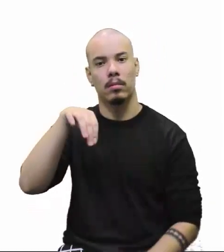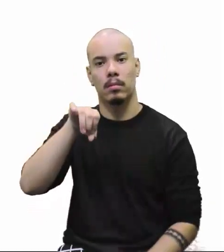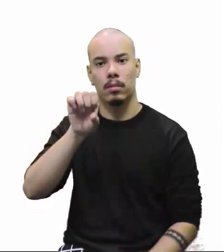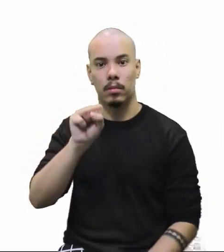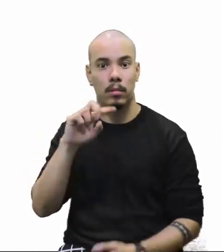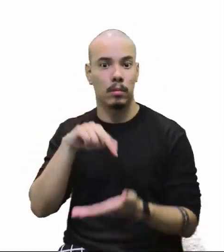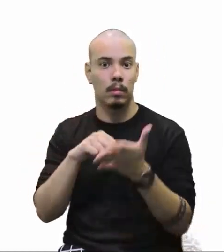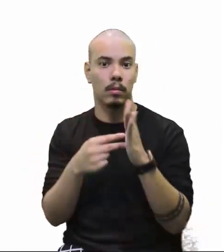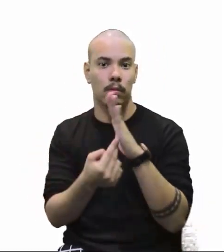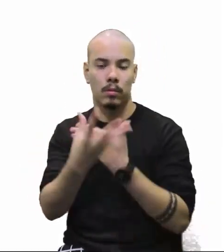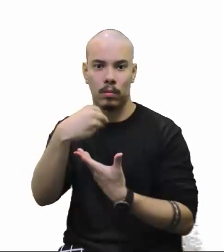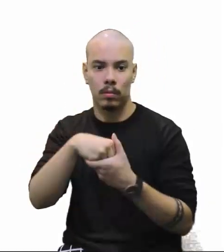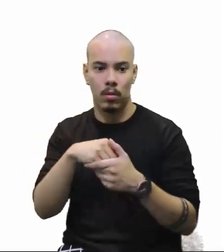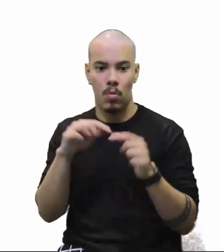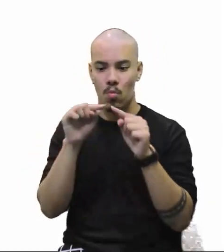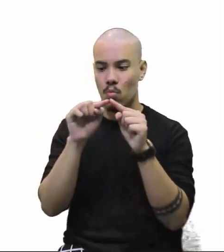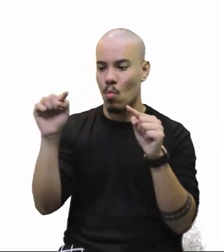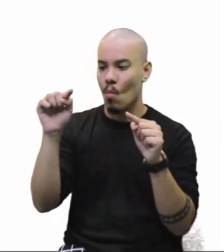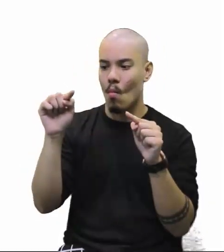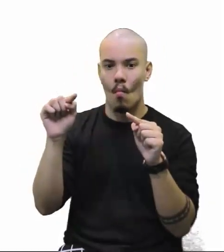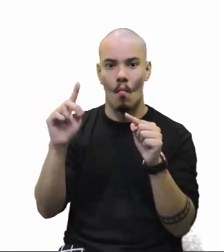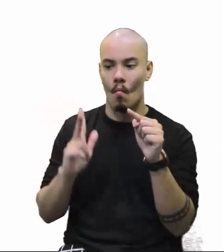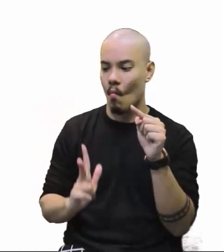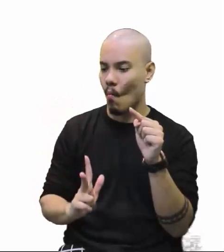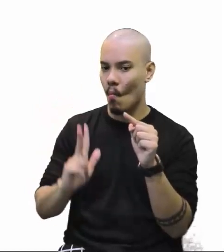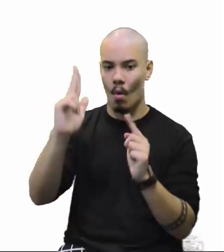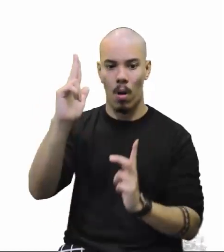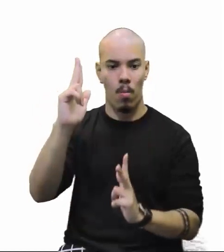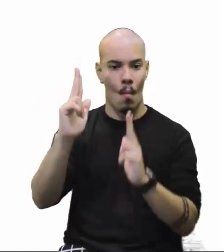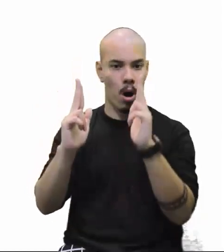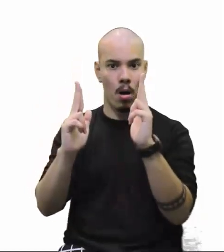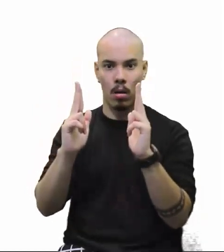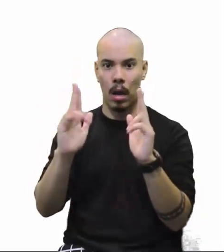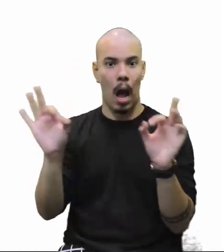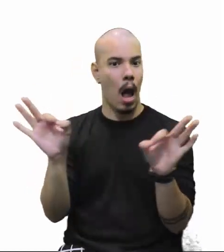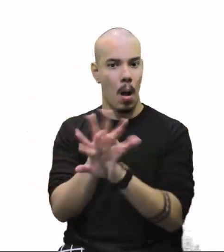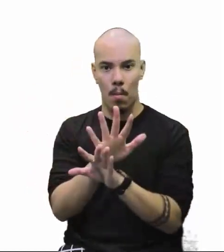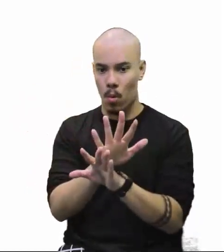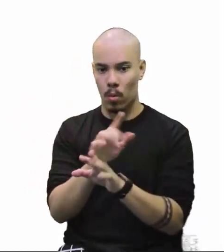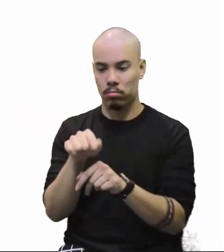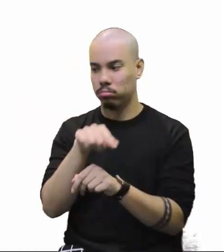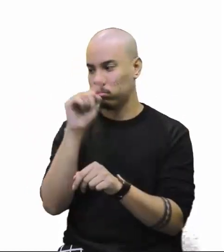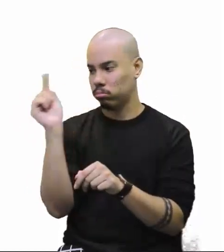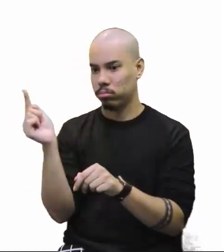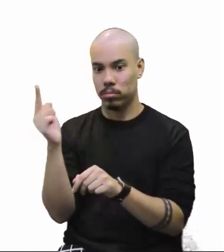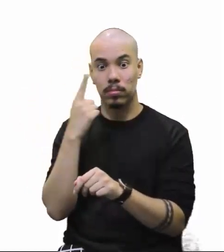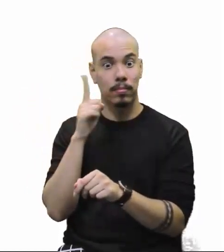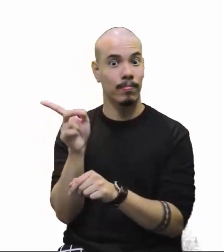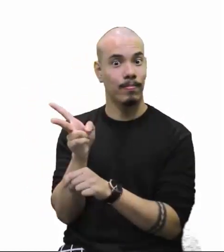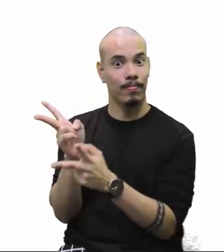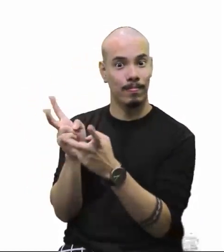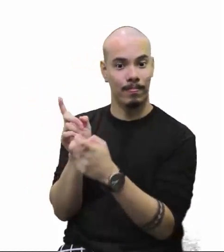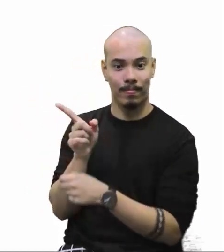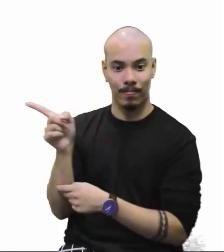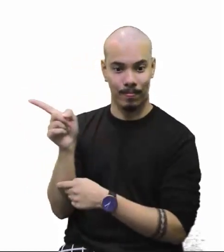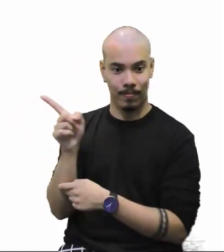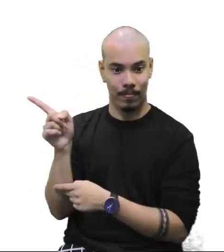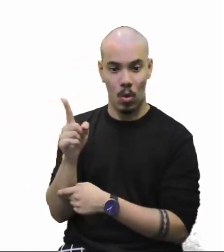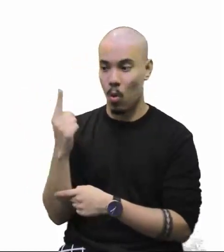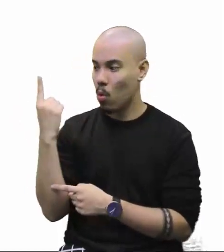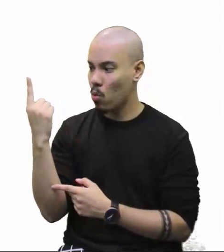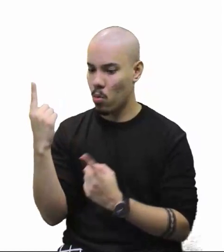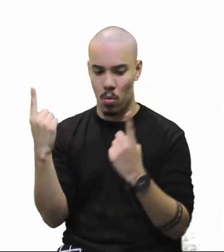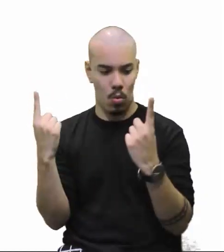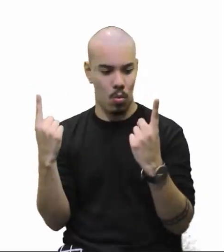de circuito, onde a corrente elétrica se divide, né? Dividir não quer dizer que é por 2, se divide, pode ser 1 ampere, 8 no